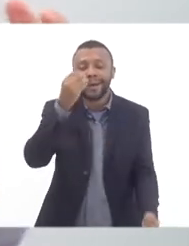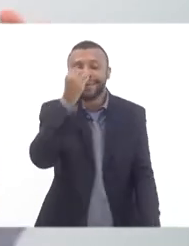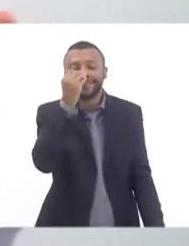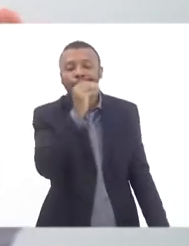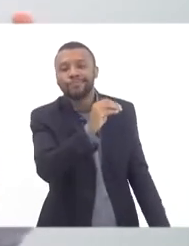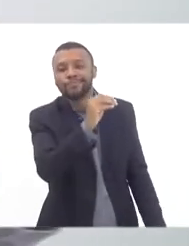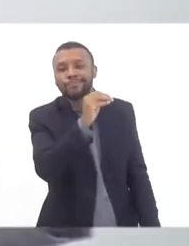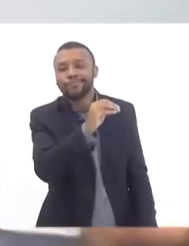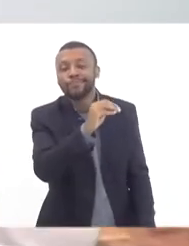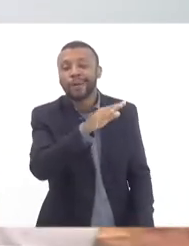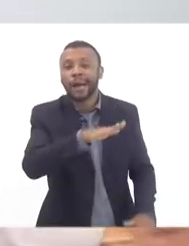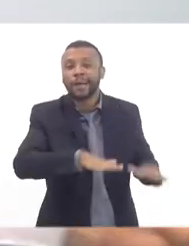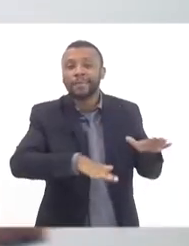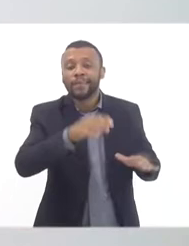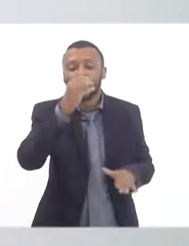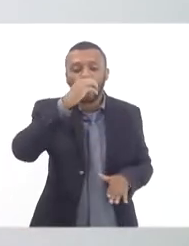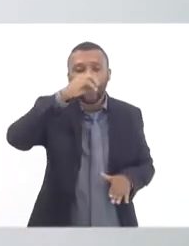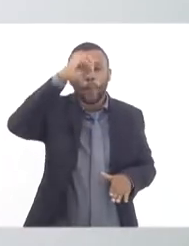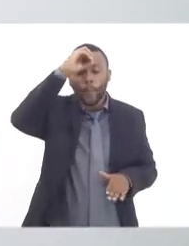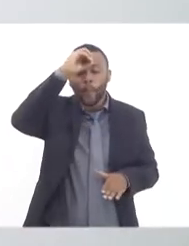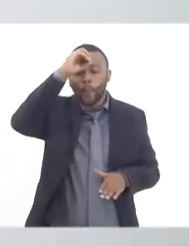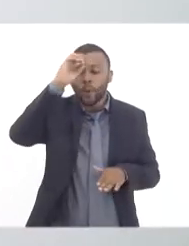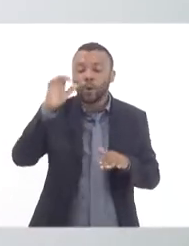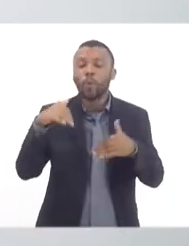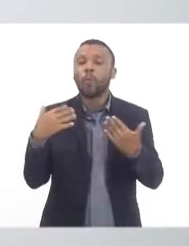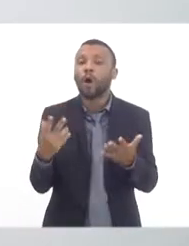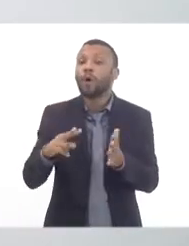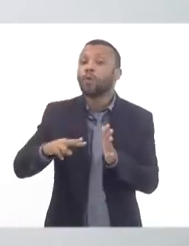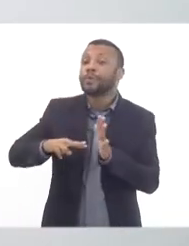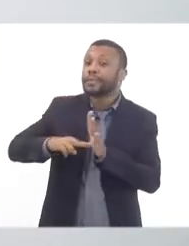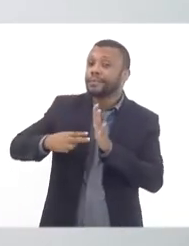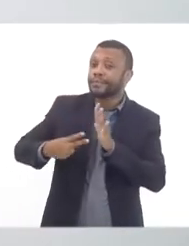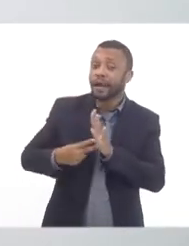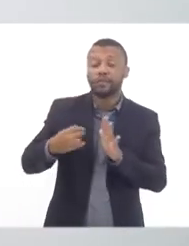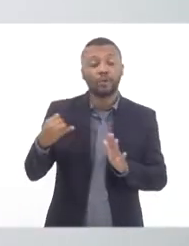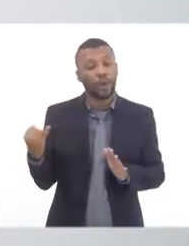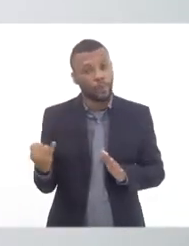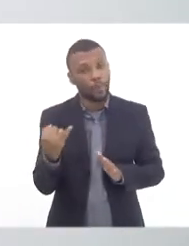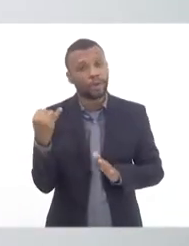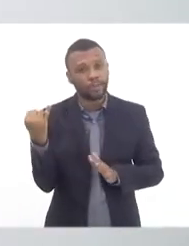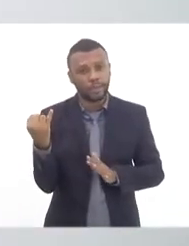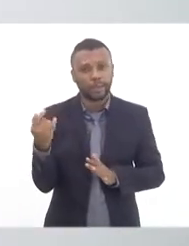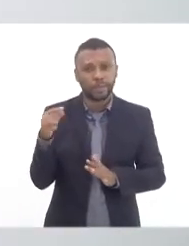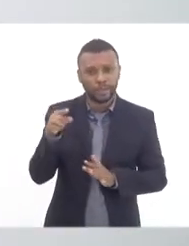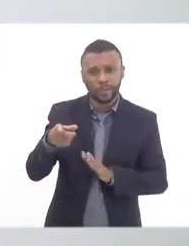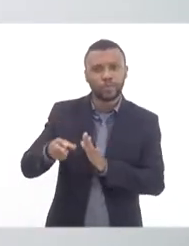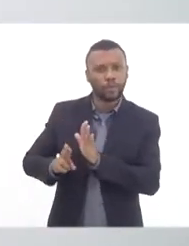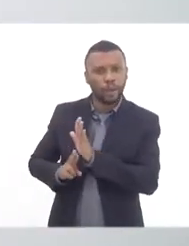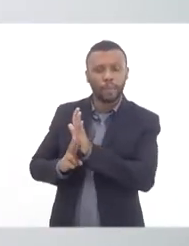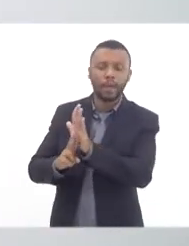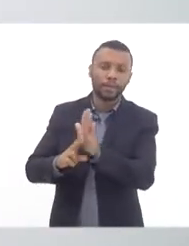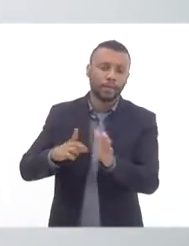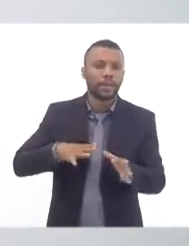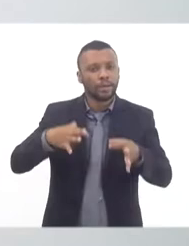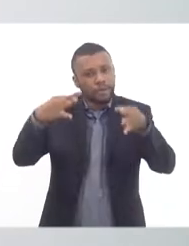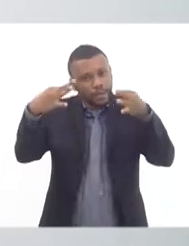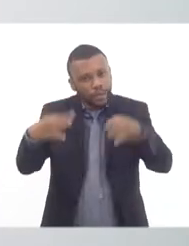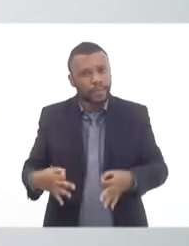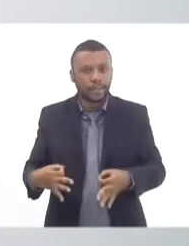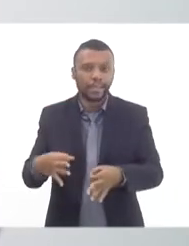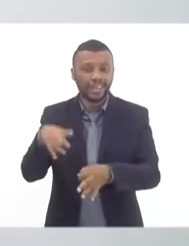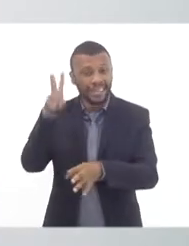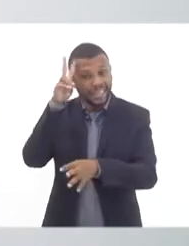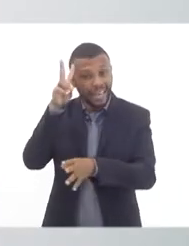noção do significado e importância que isso representa, exatamente para a nossa